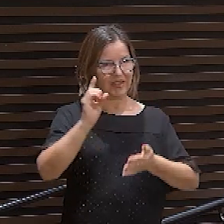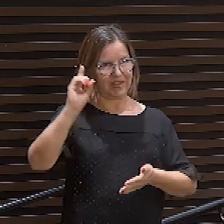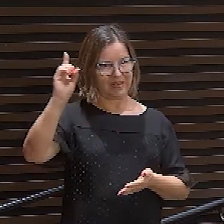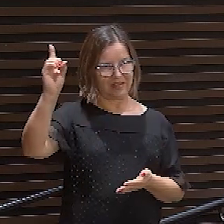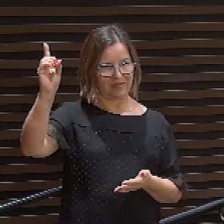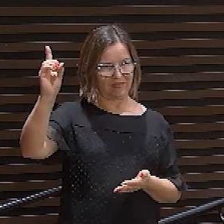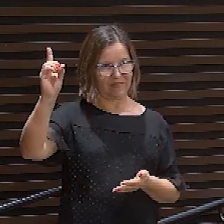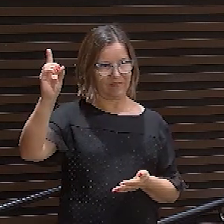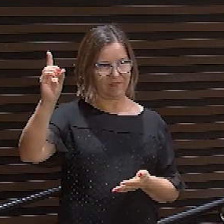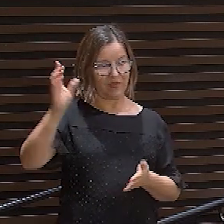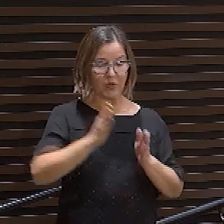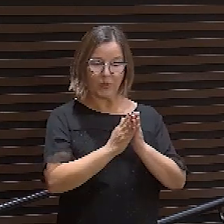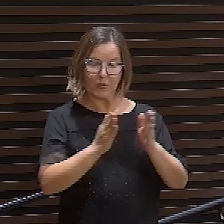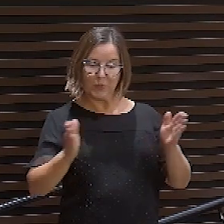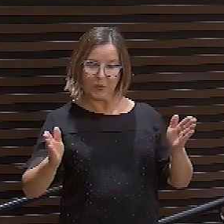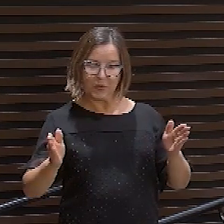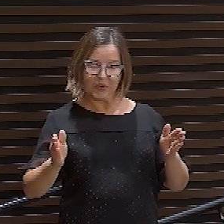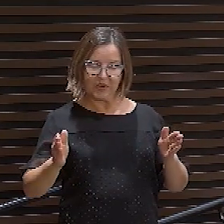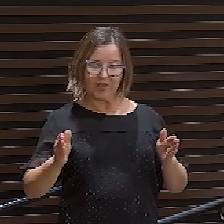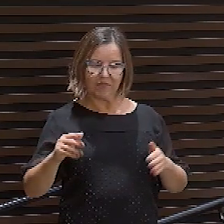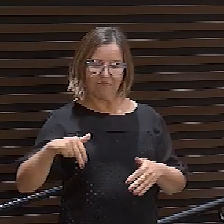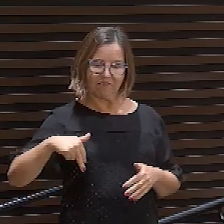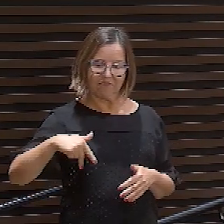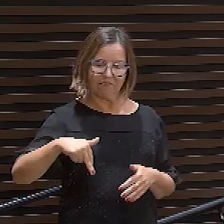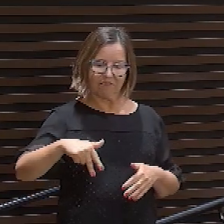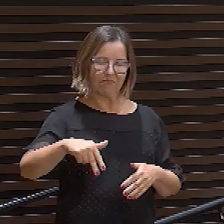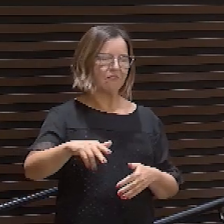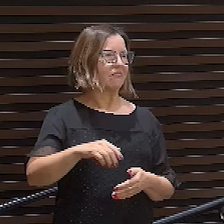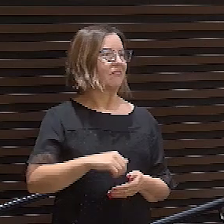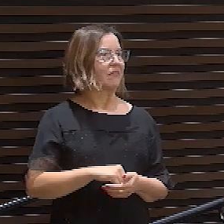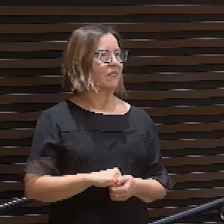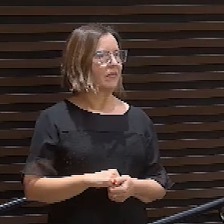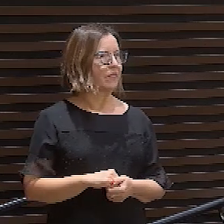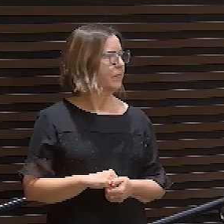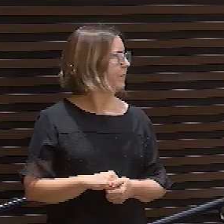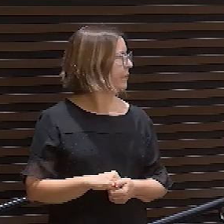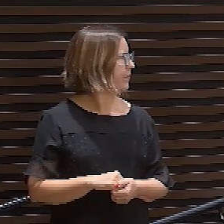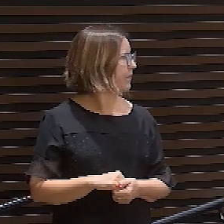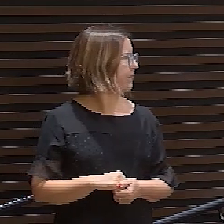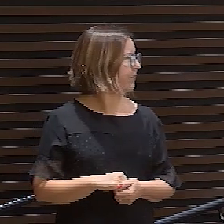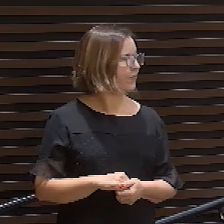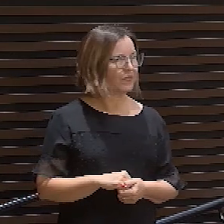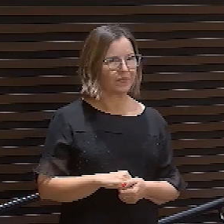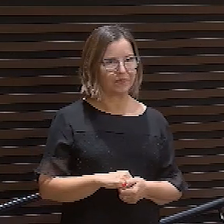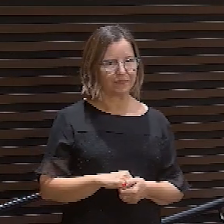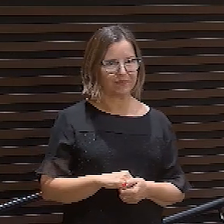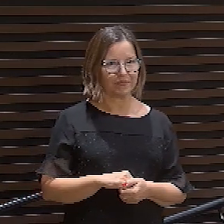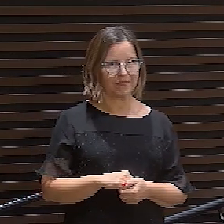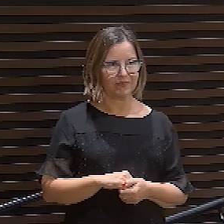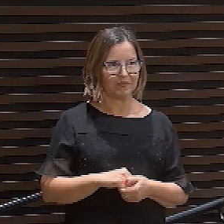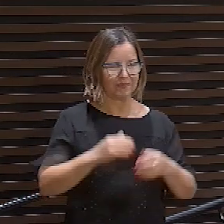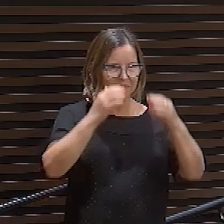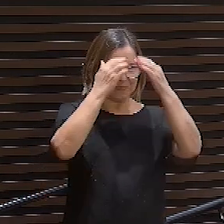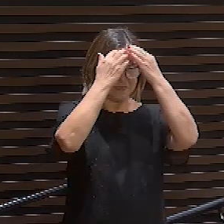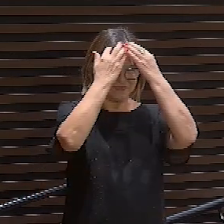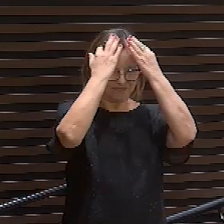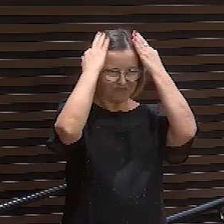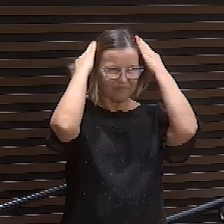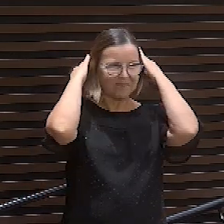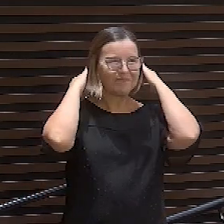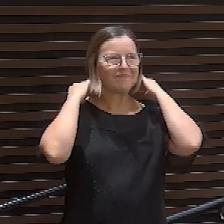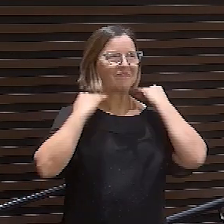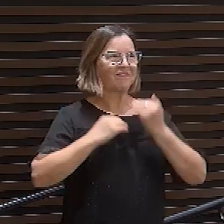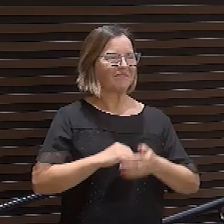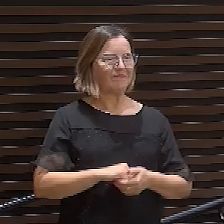Esse negócio aqui hoje está um vento, parece a tempestade lá no lago de Genezaré.